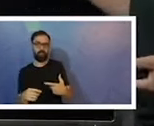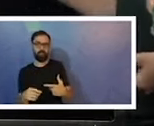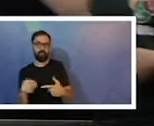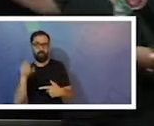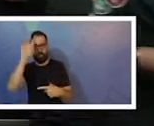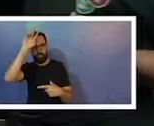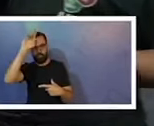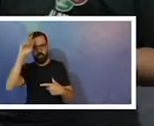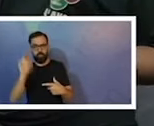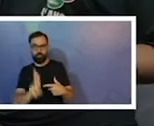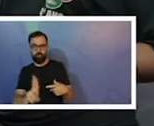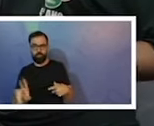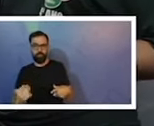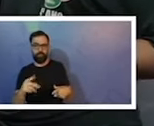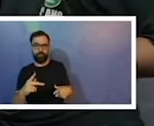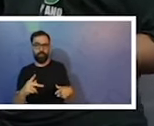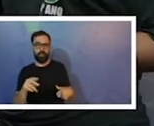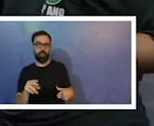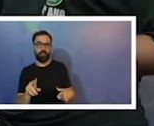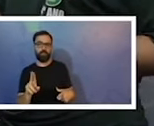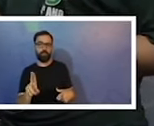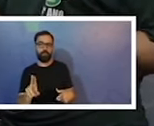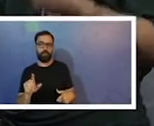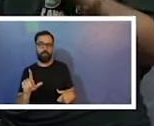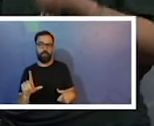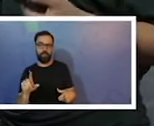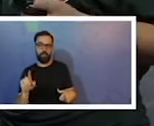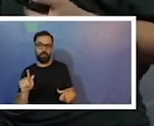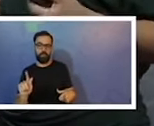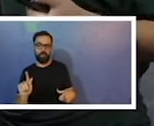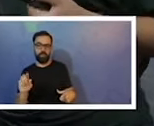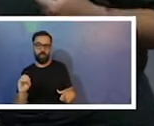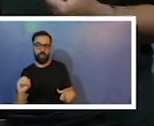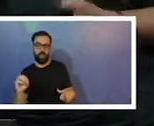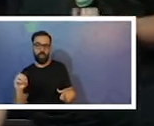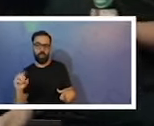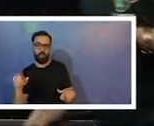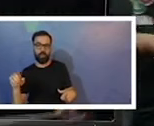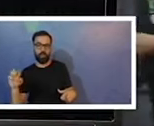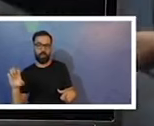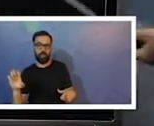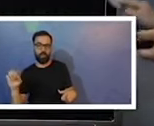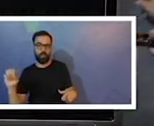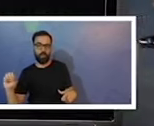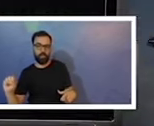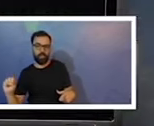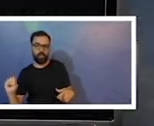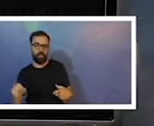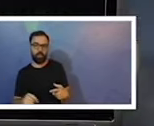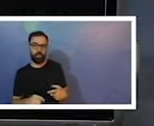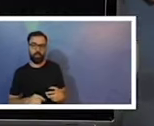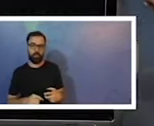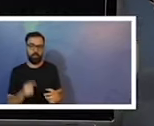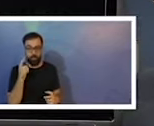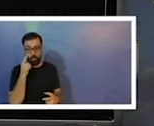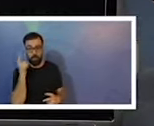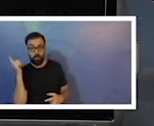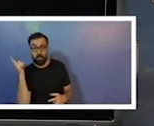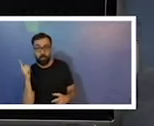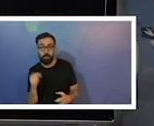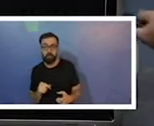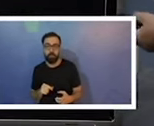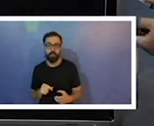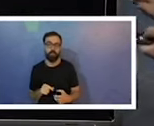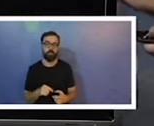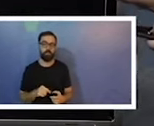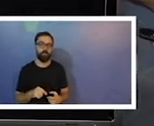são insetos geralmente considerados pragas nas plantações. Nessa imagem a gente está vendo a joaninha, vocês têm